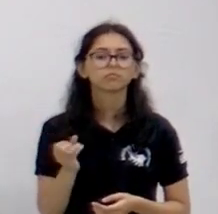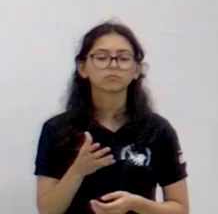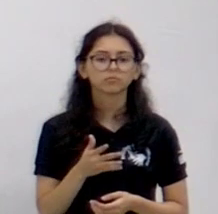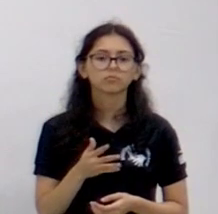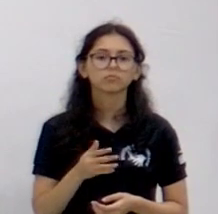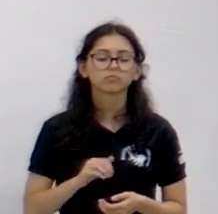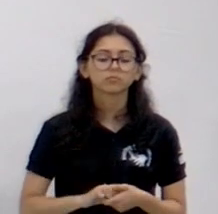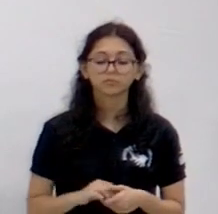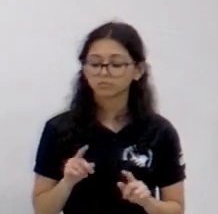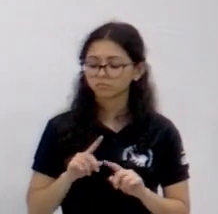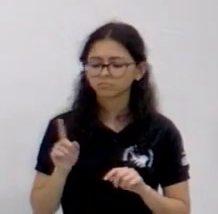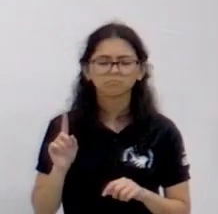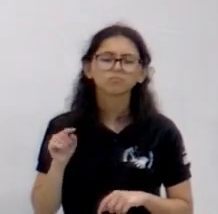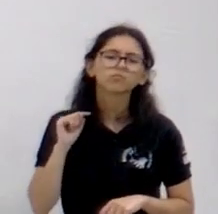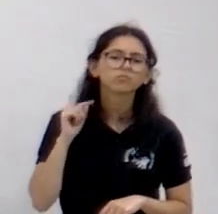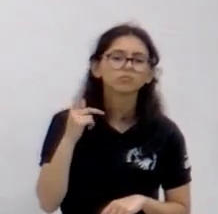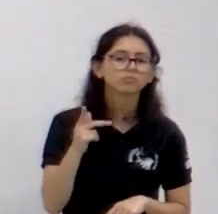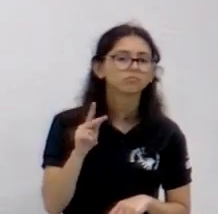não é sua conta no banco.